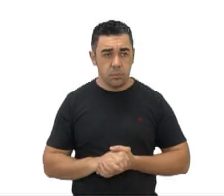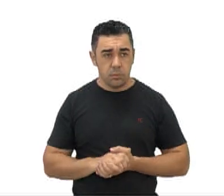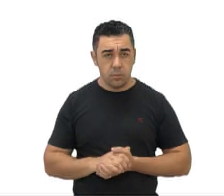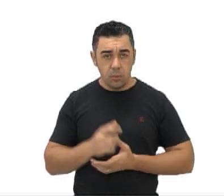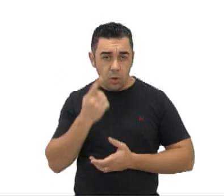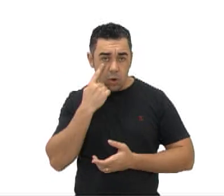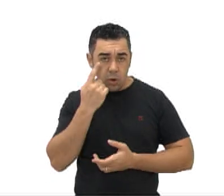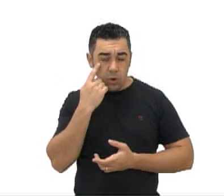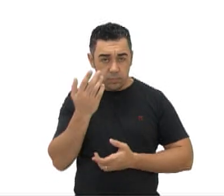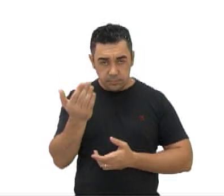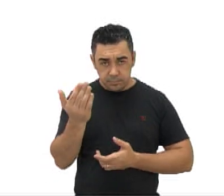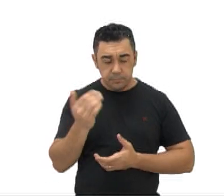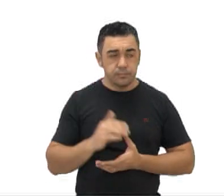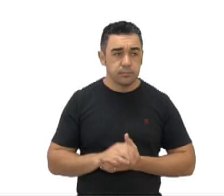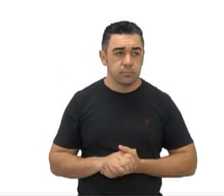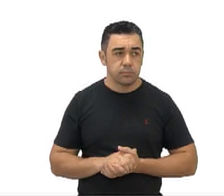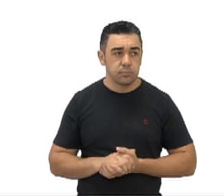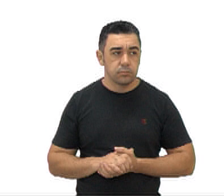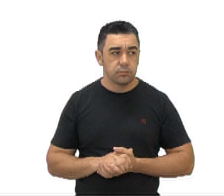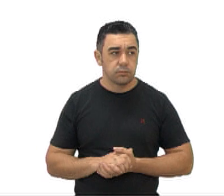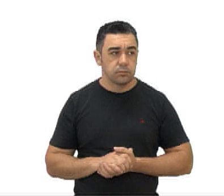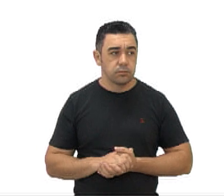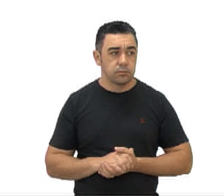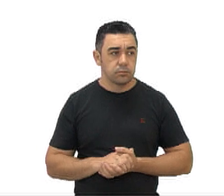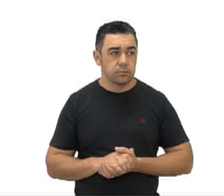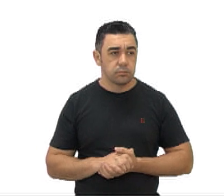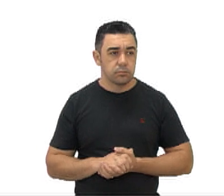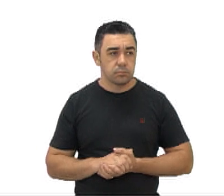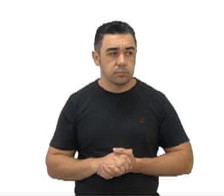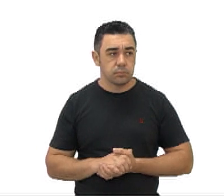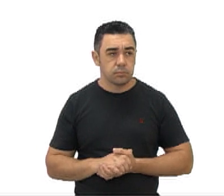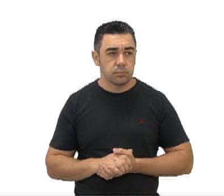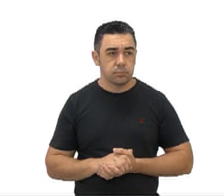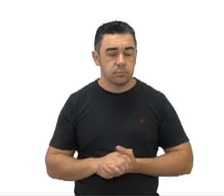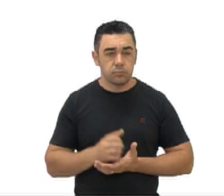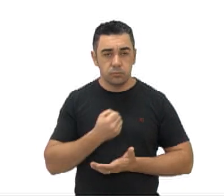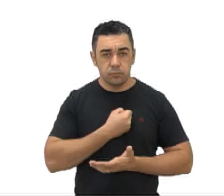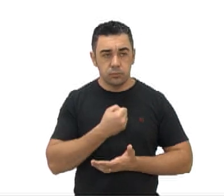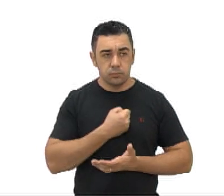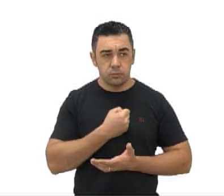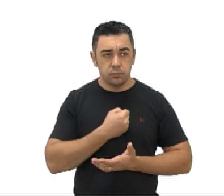verifique aqui, ó. Quando você tem um valor inteiro,